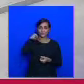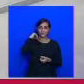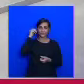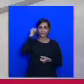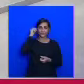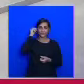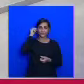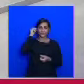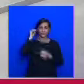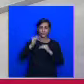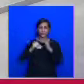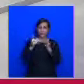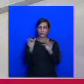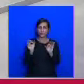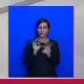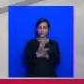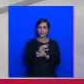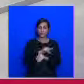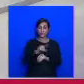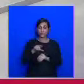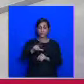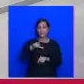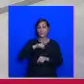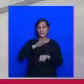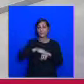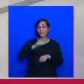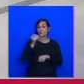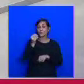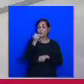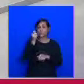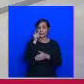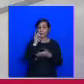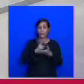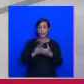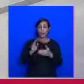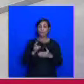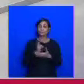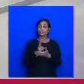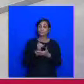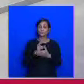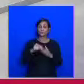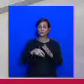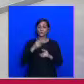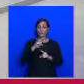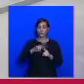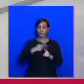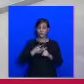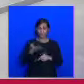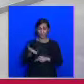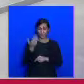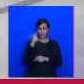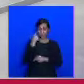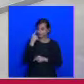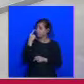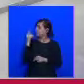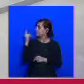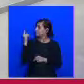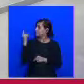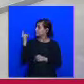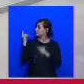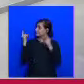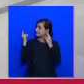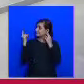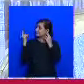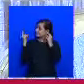procedimento realizado você tem mais uma chance de ganhar passaremos então ao segundo sorteio da Dupla Sena vamos lá bolas